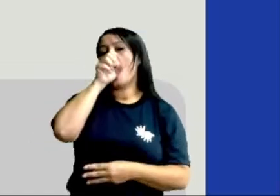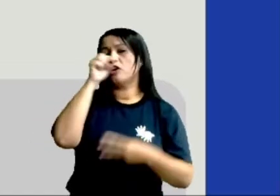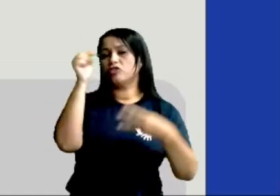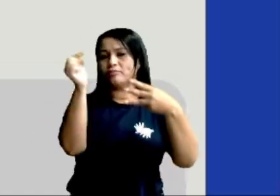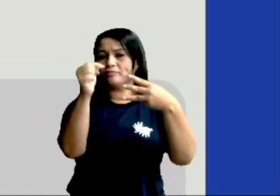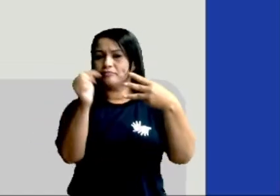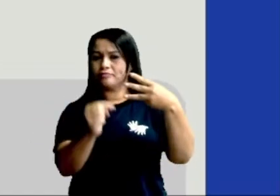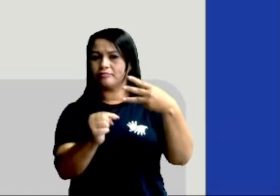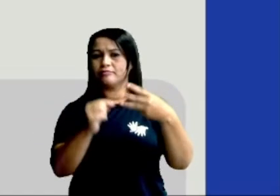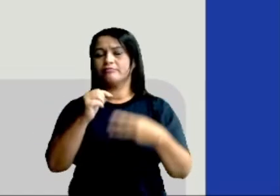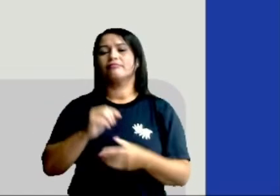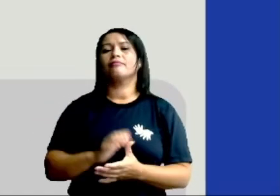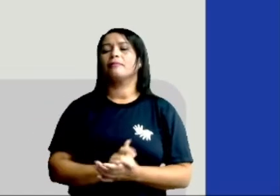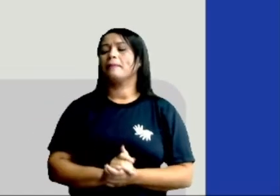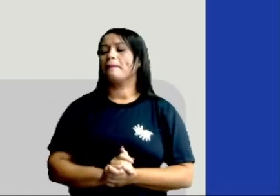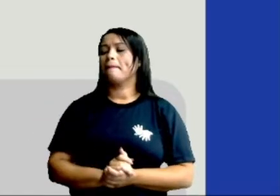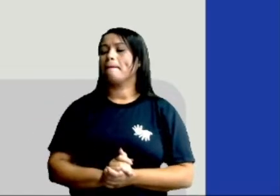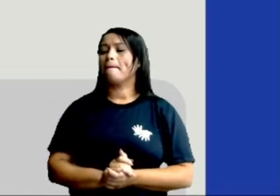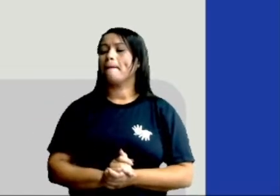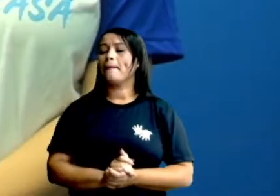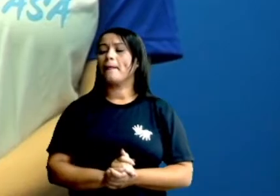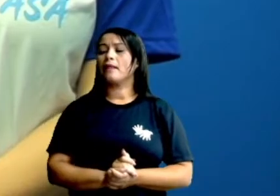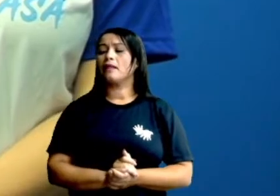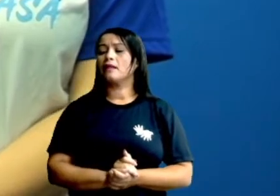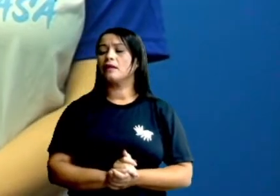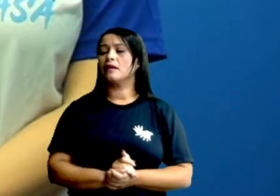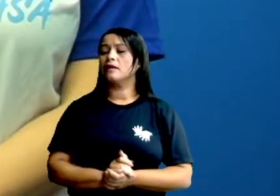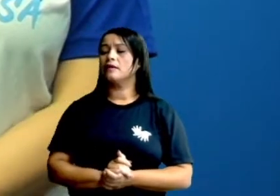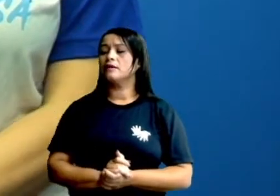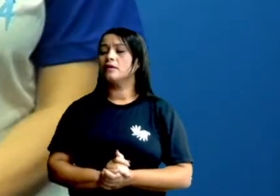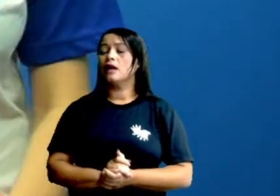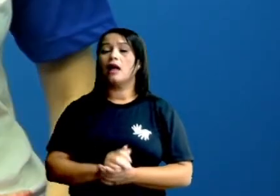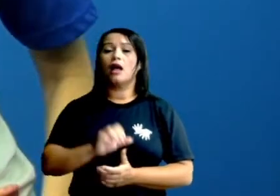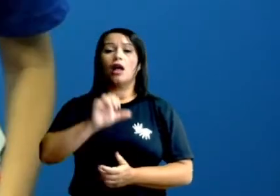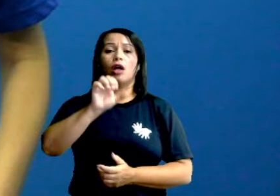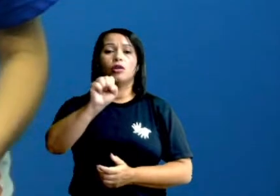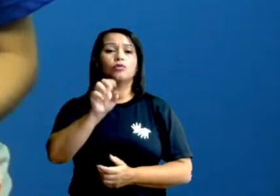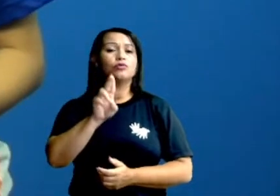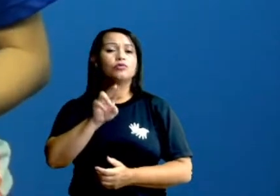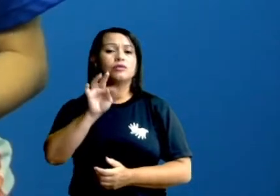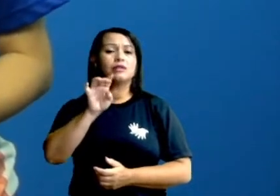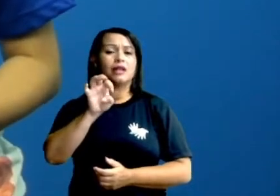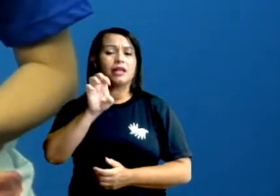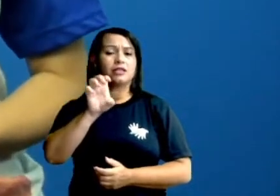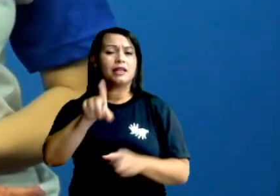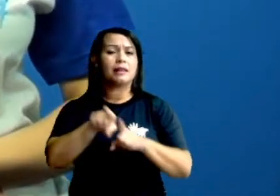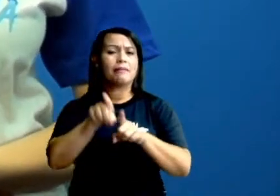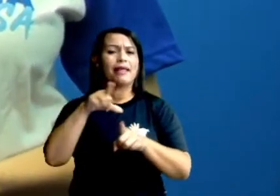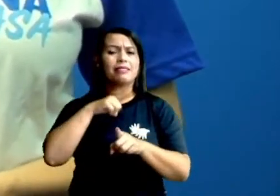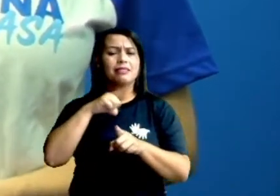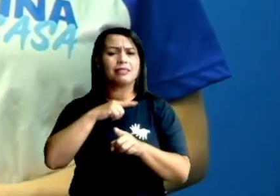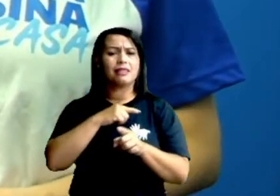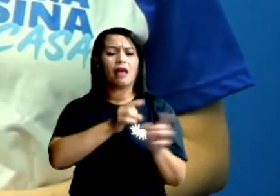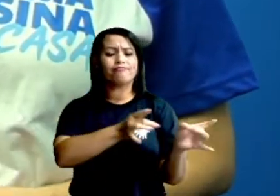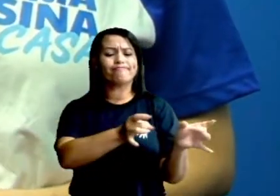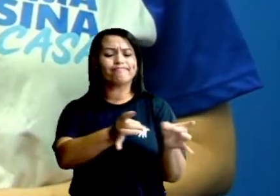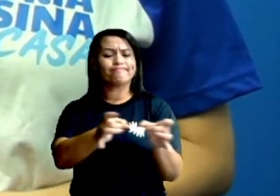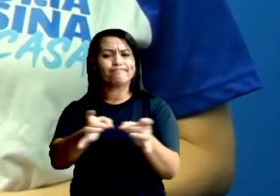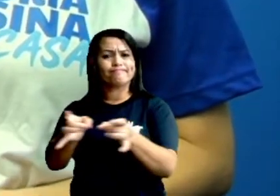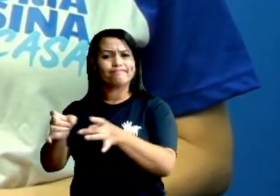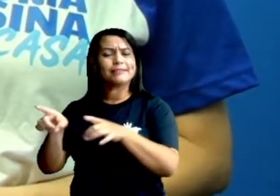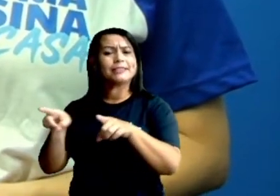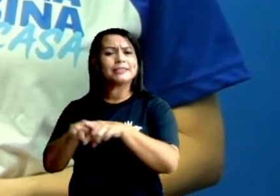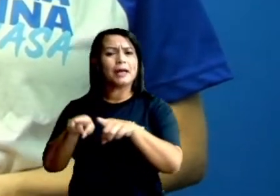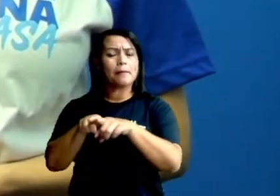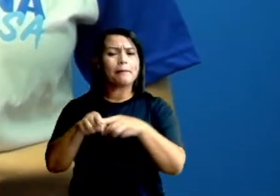No Sudeste, está o maior setor comercial e de serviços